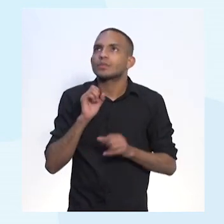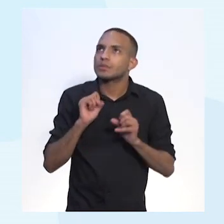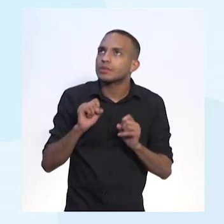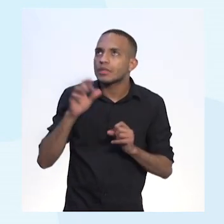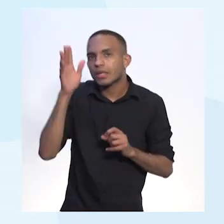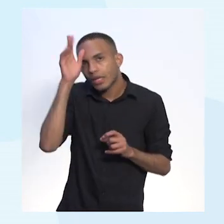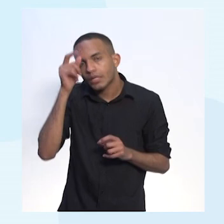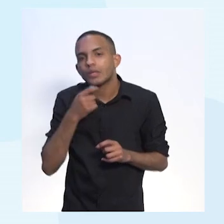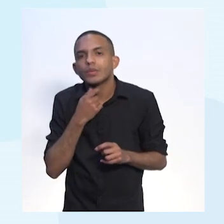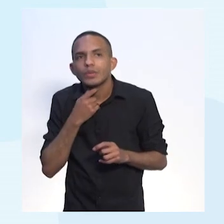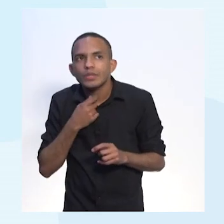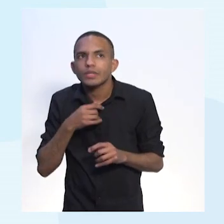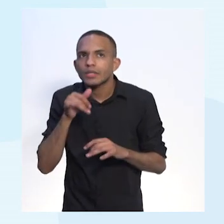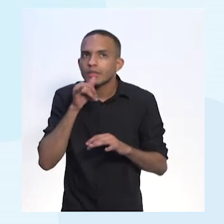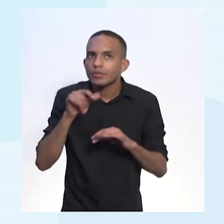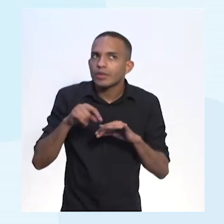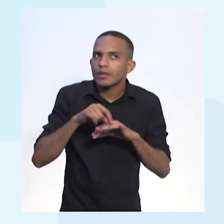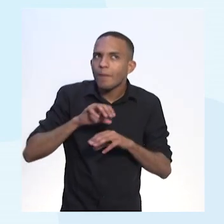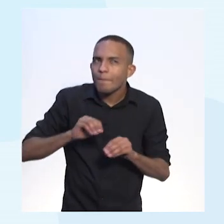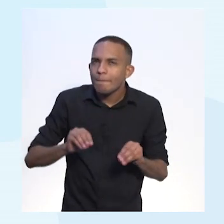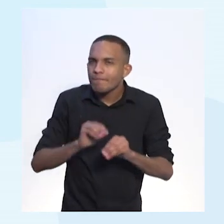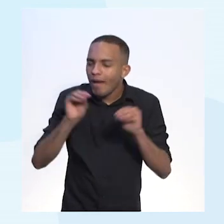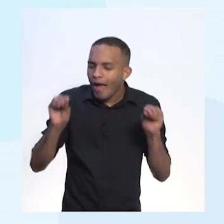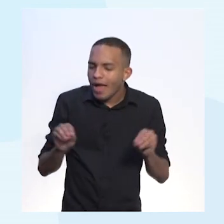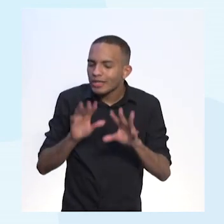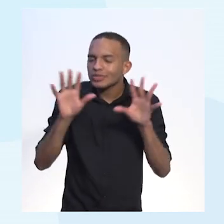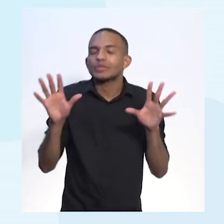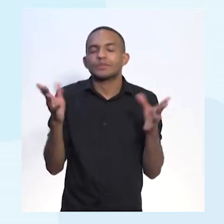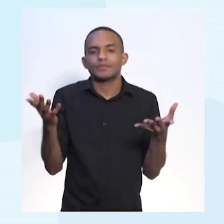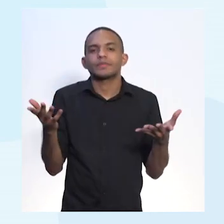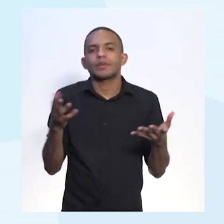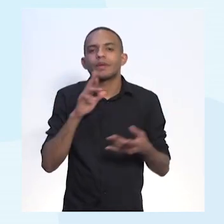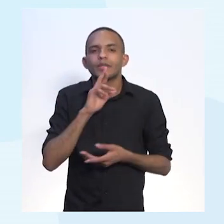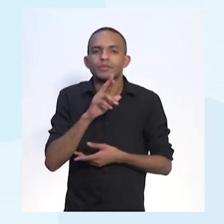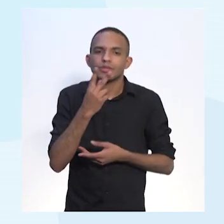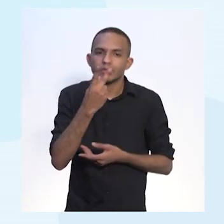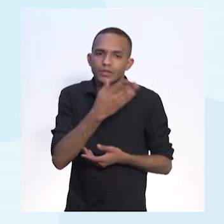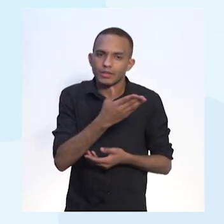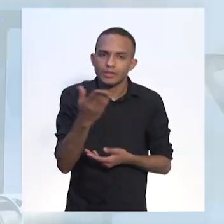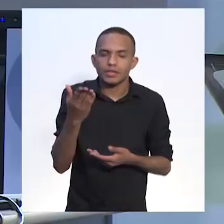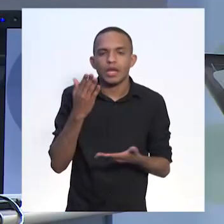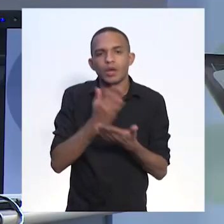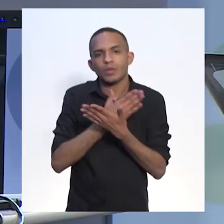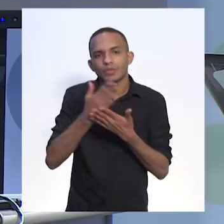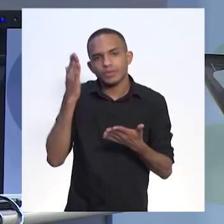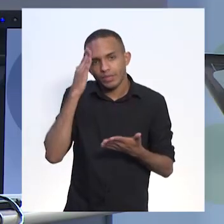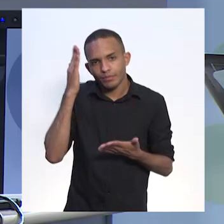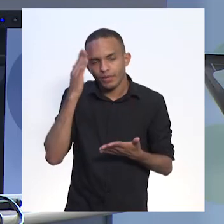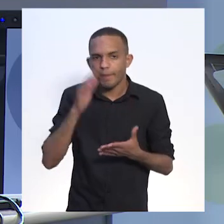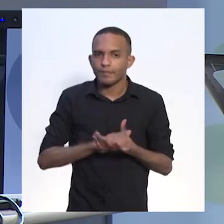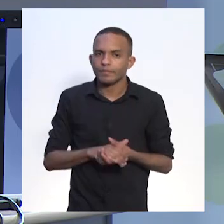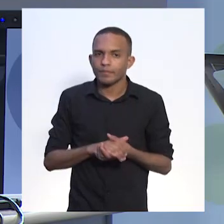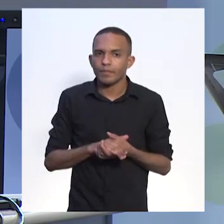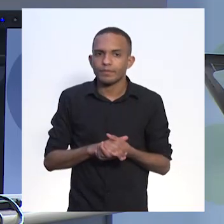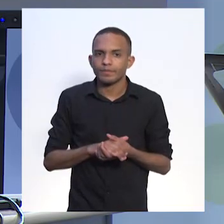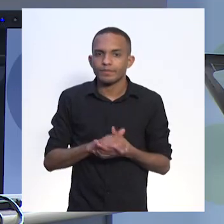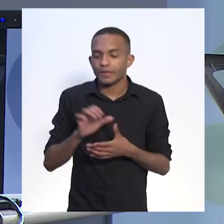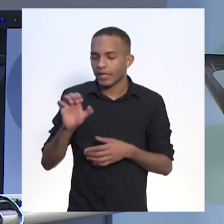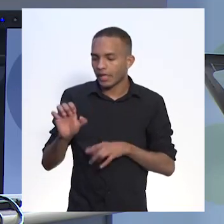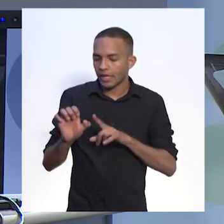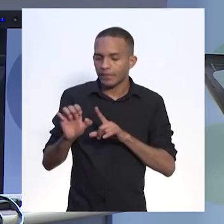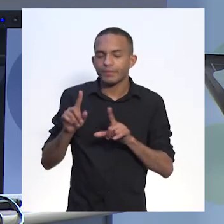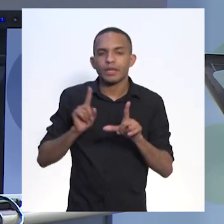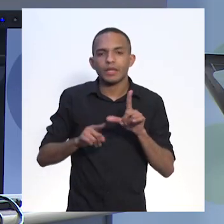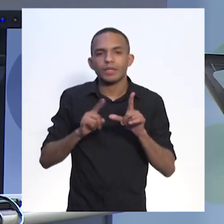era mágico, que o anel reapareceu. Então, eu deixei essa resposta aqui para alguns que eu sabia que ia colocar. E aí, por